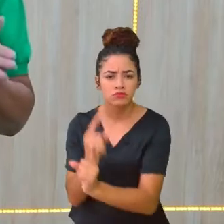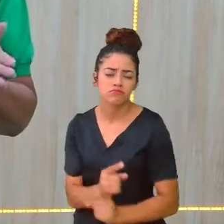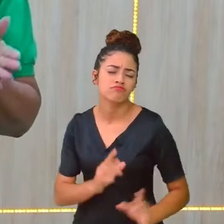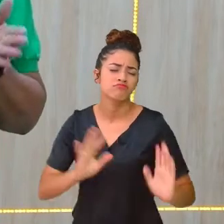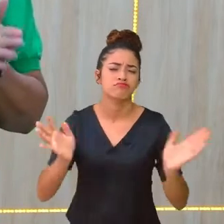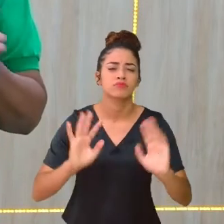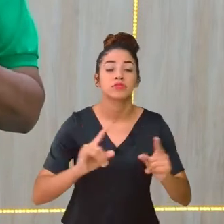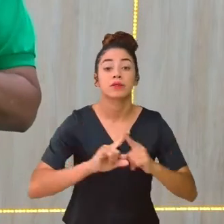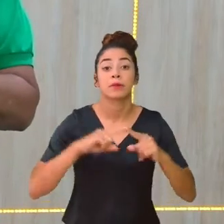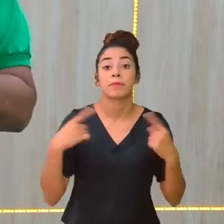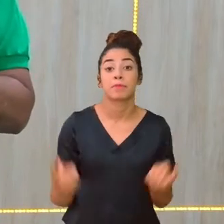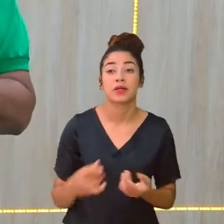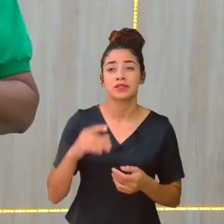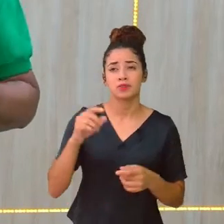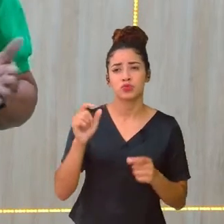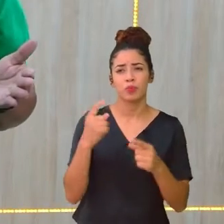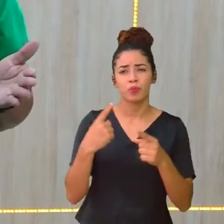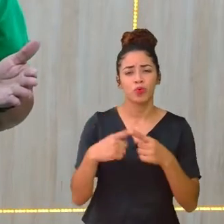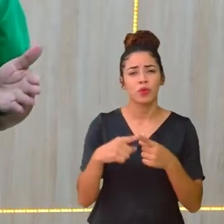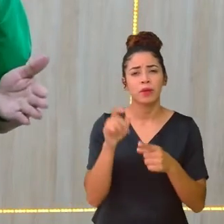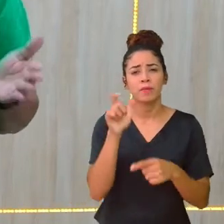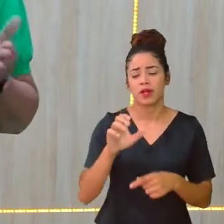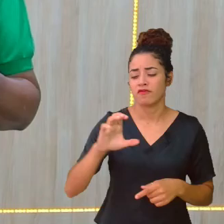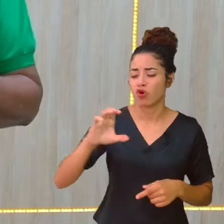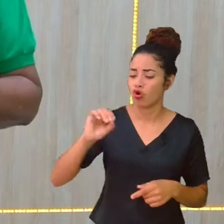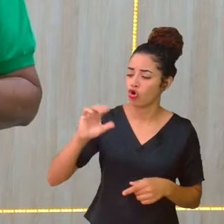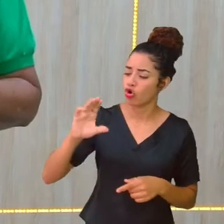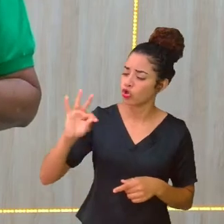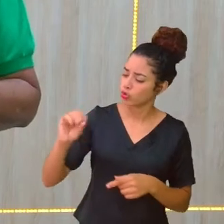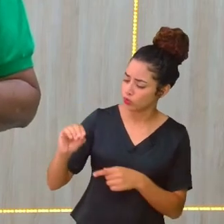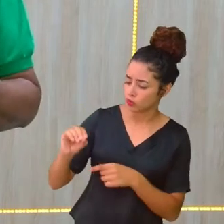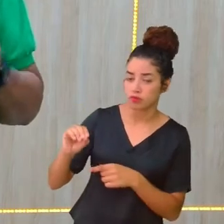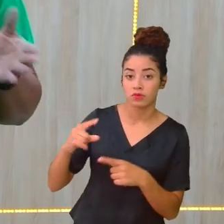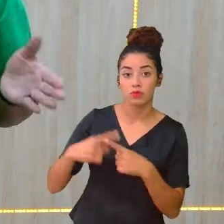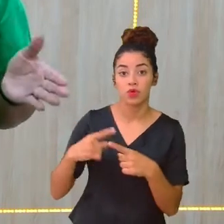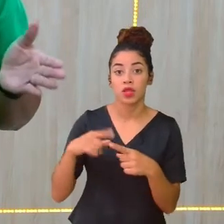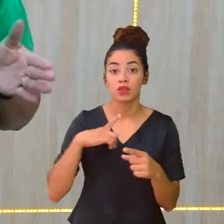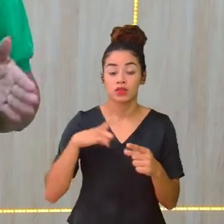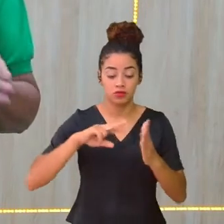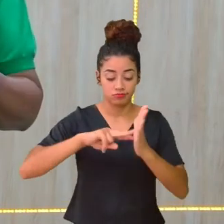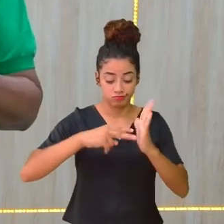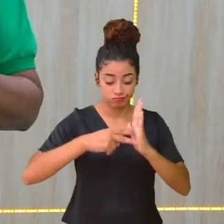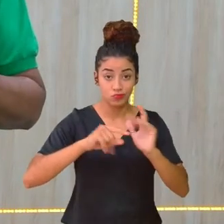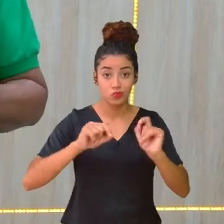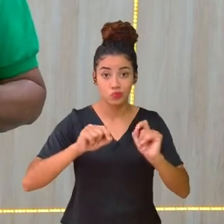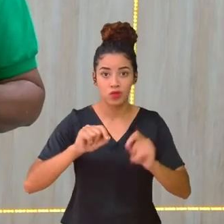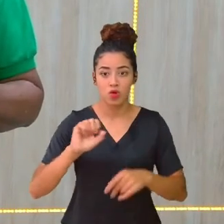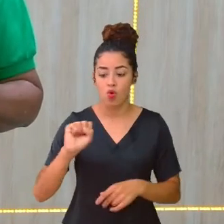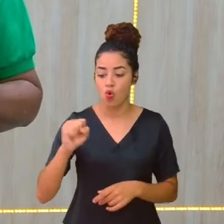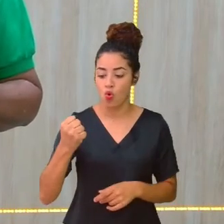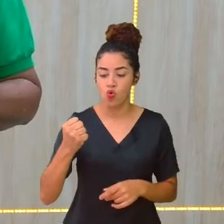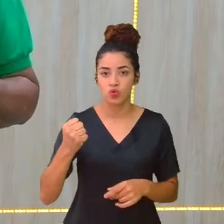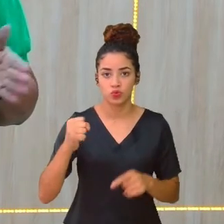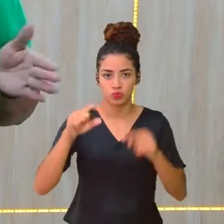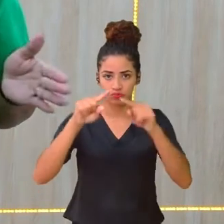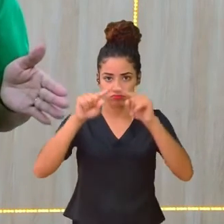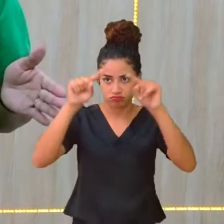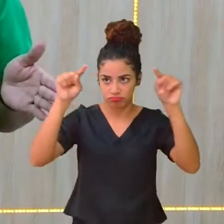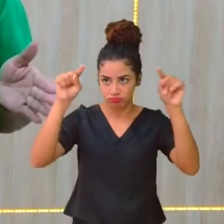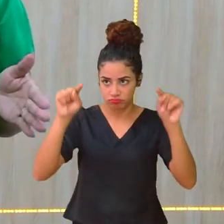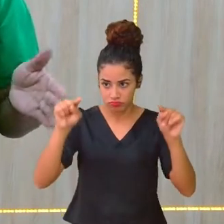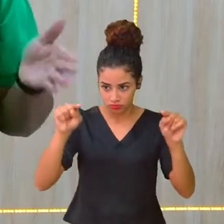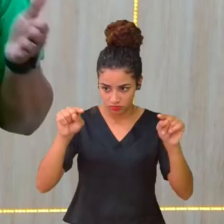ela se chama octógono porque ela tem 8 lados, 8 segmentos de reta e,